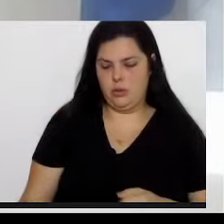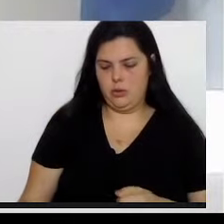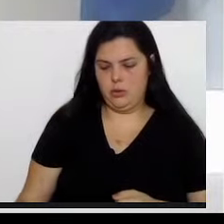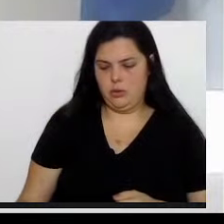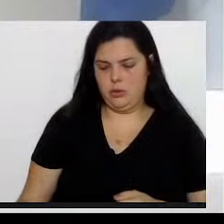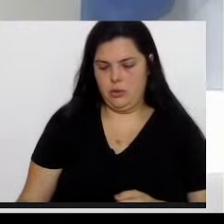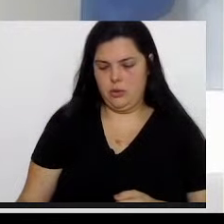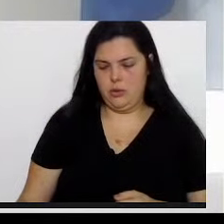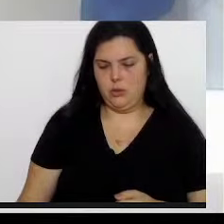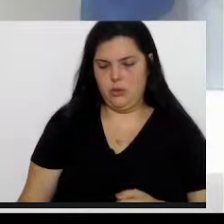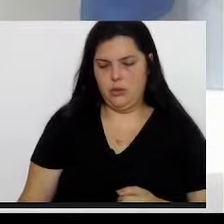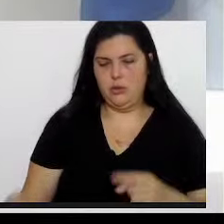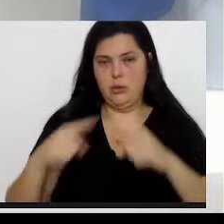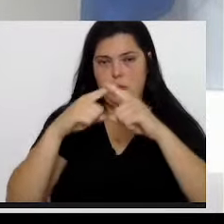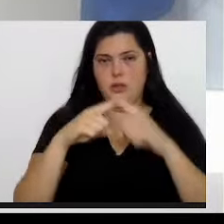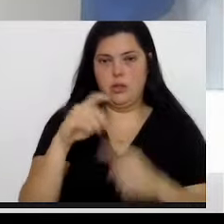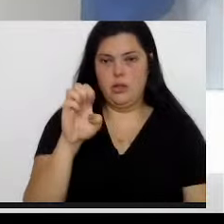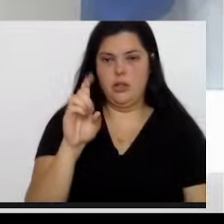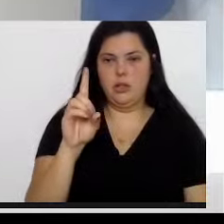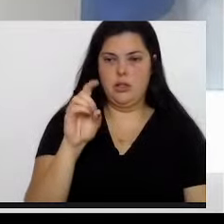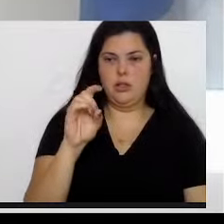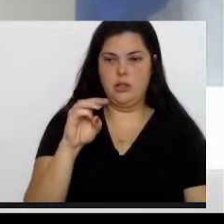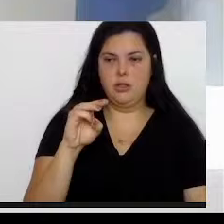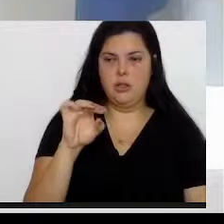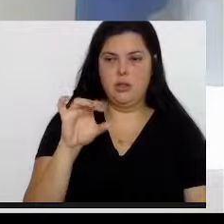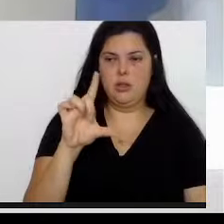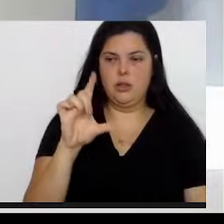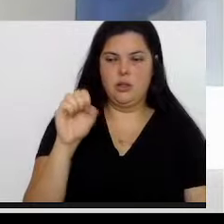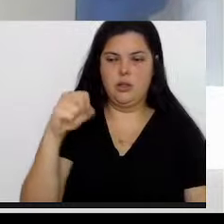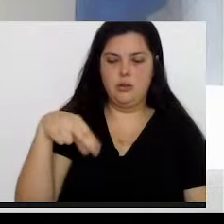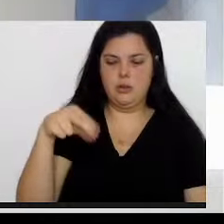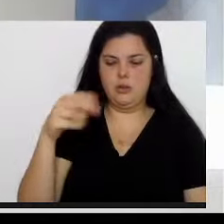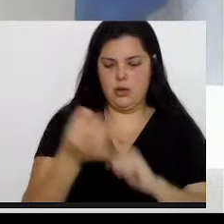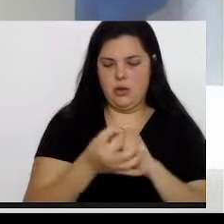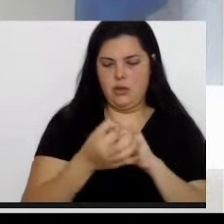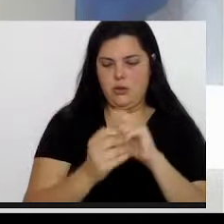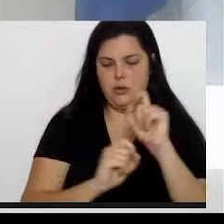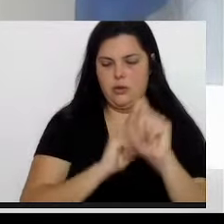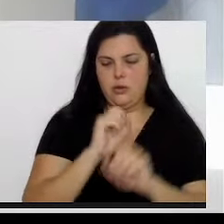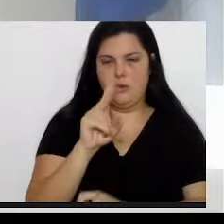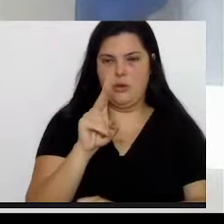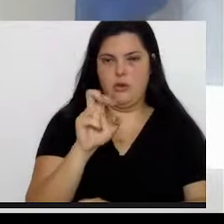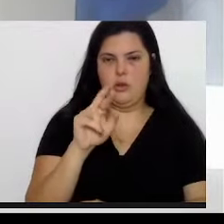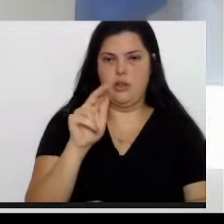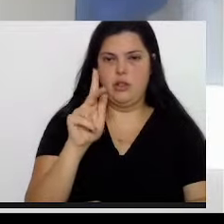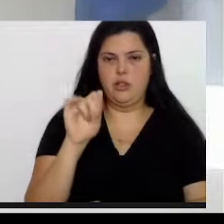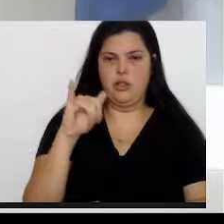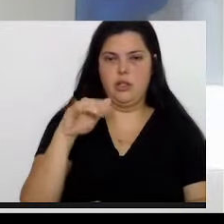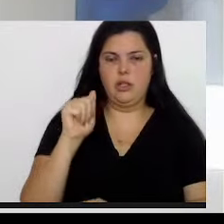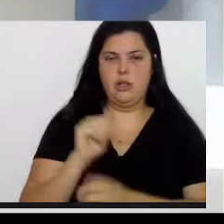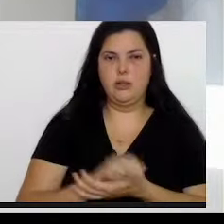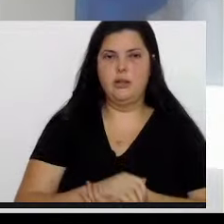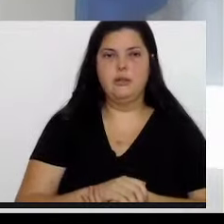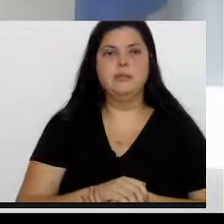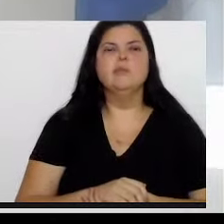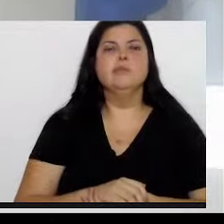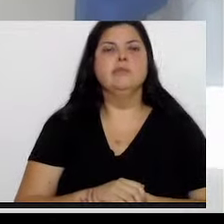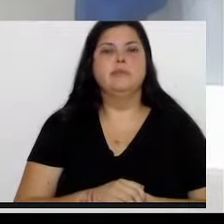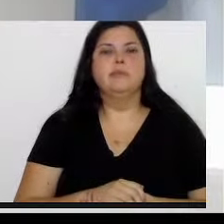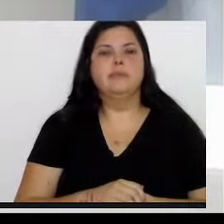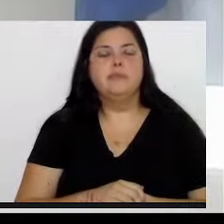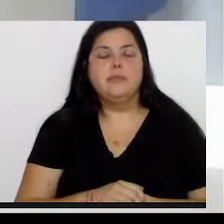O recorrente é Edmilson José Ramos Filho, advogados Virgínia Augusta Pimentel Rodrigues Castelar